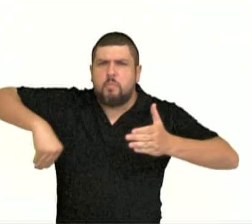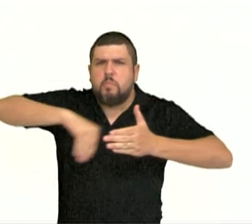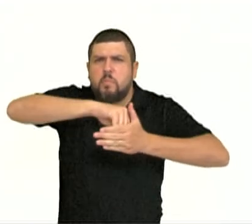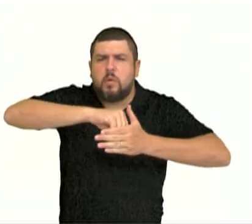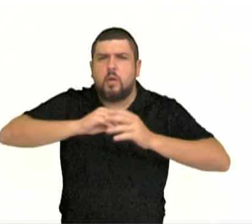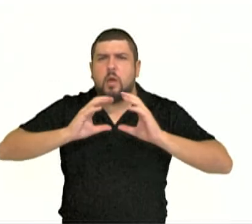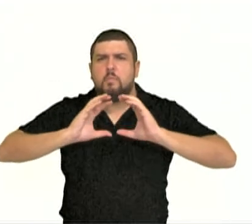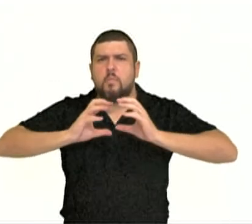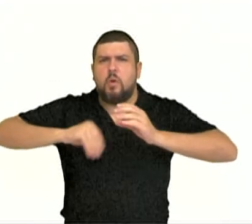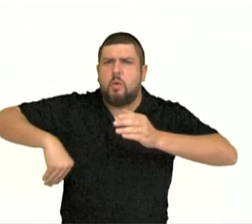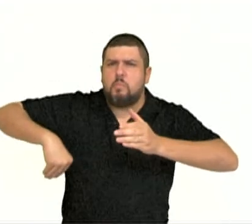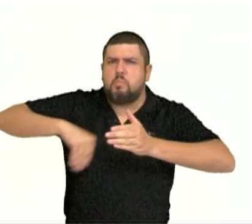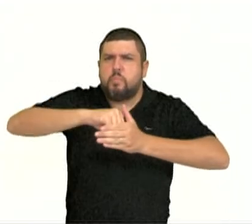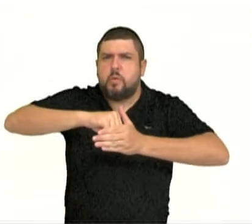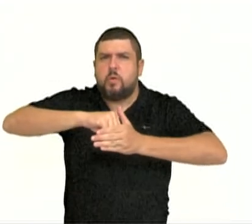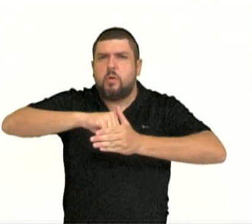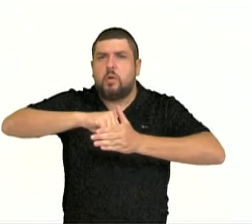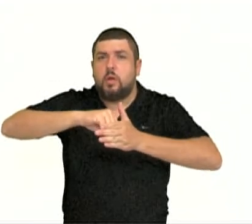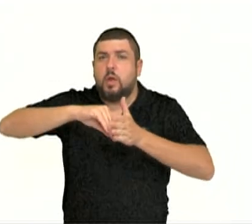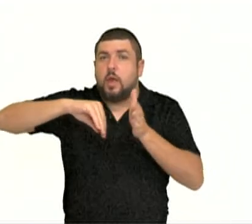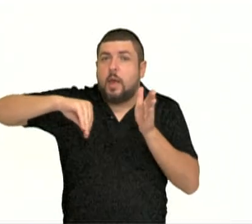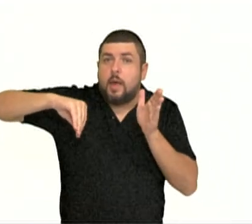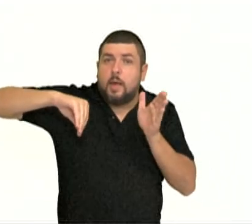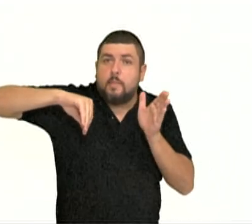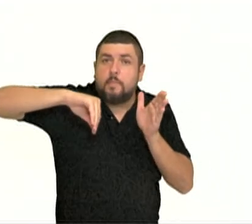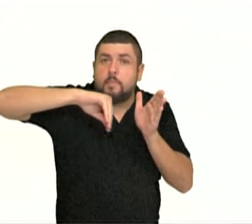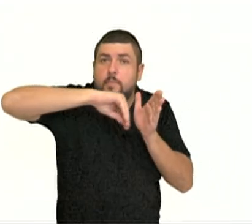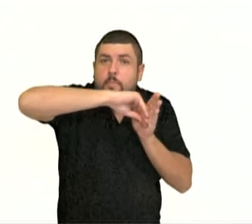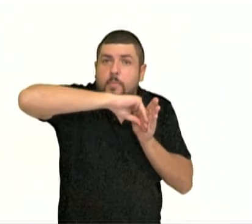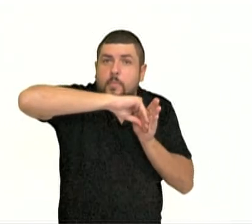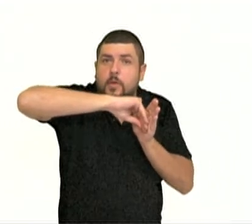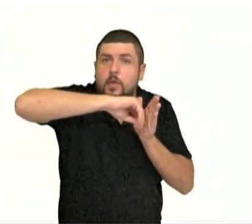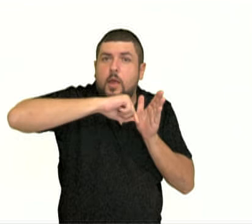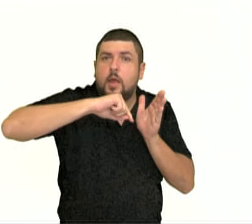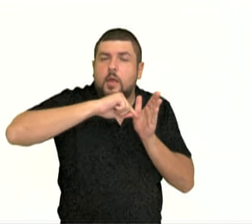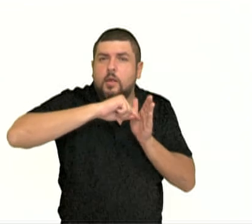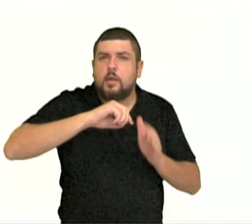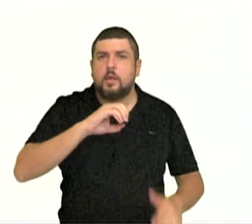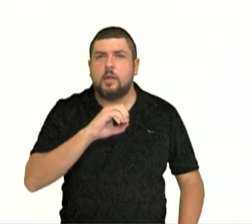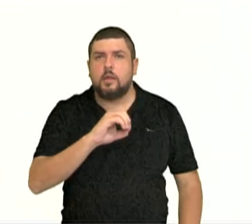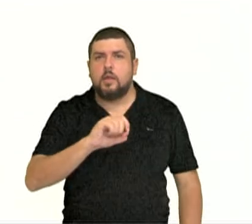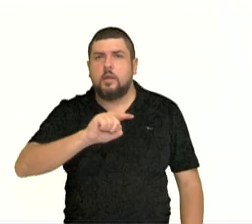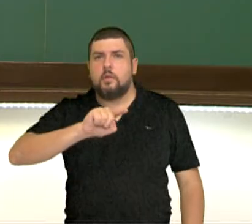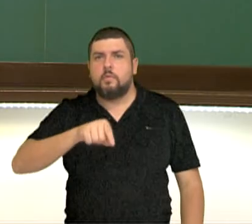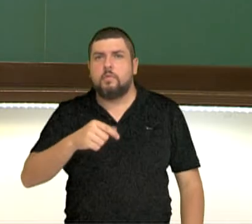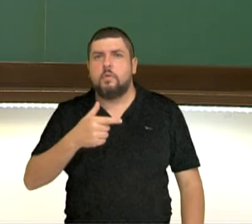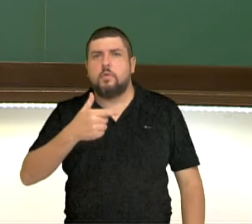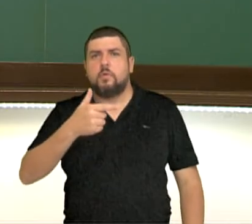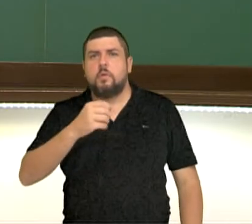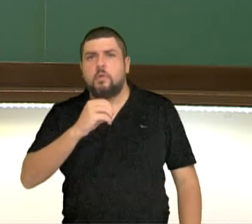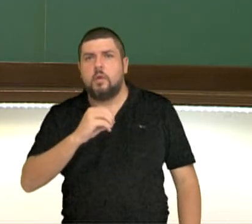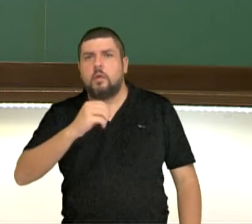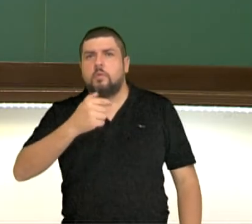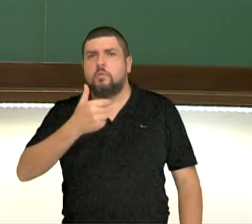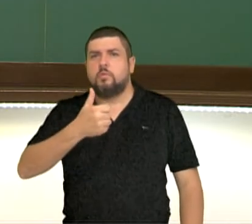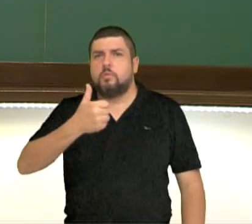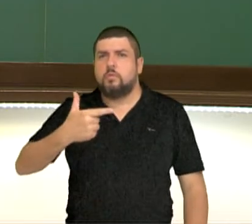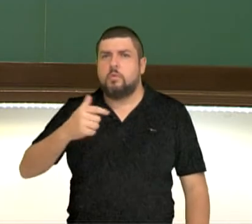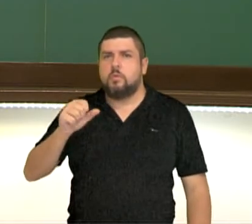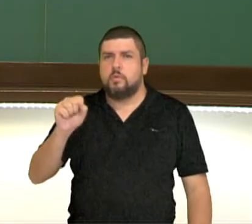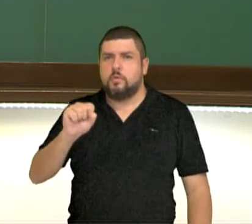tempo de contato com a bola durou uma coisinha de nada, uma titicazinha, que seria de 0,012